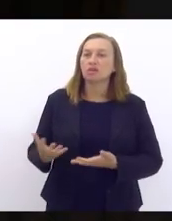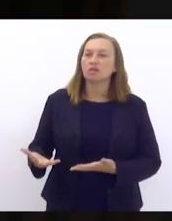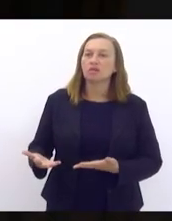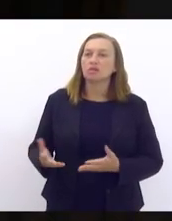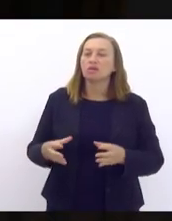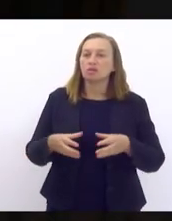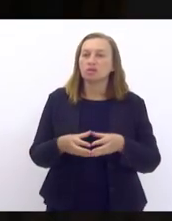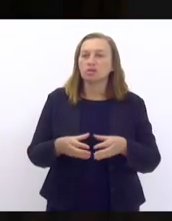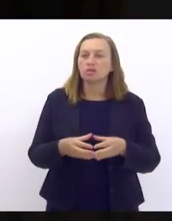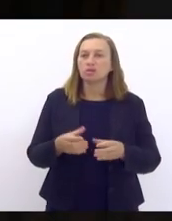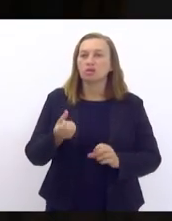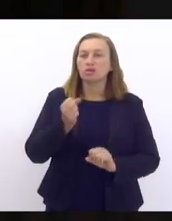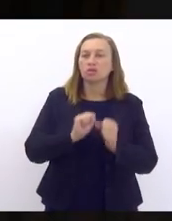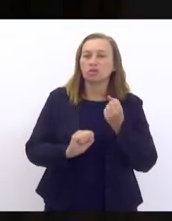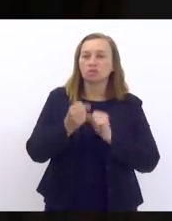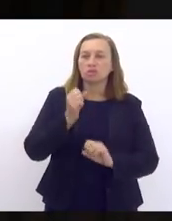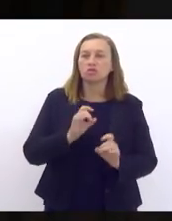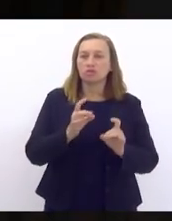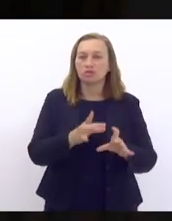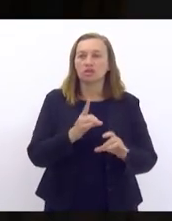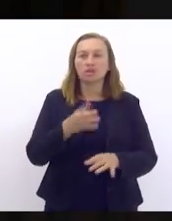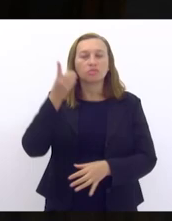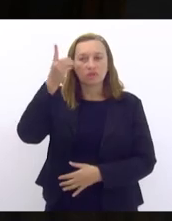Economia, Indústria e Comércio, deputado Anderson Moraes.